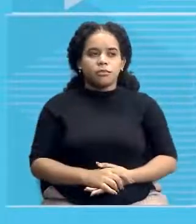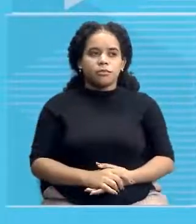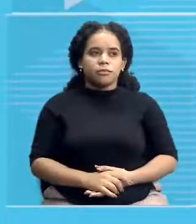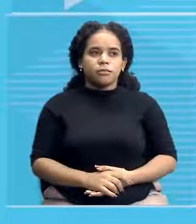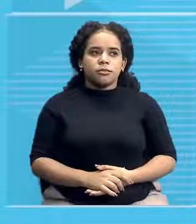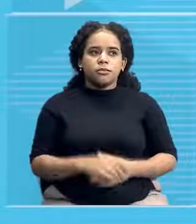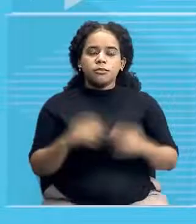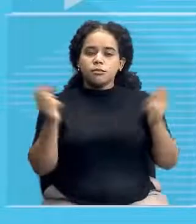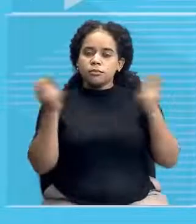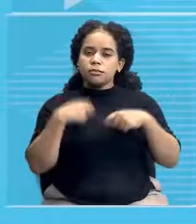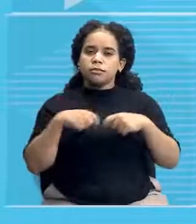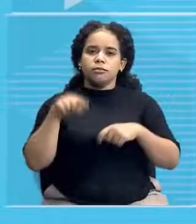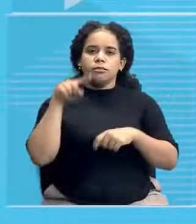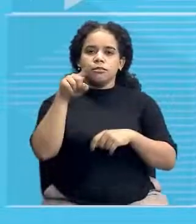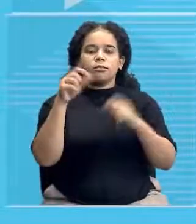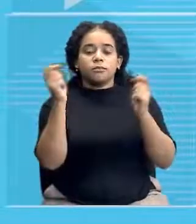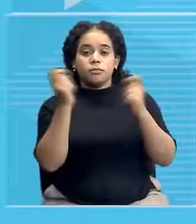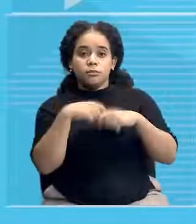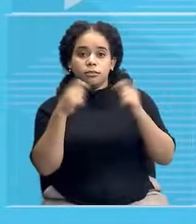para que você possa